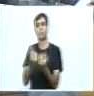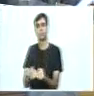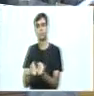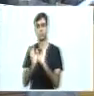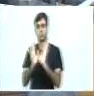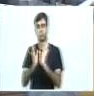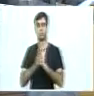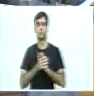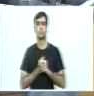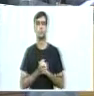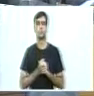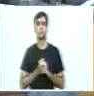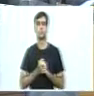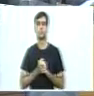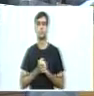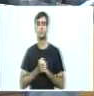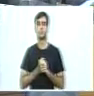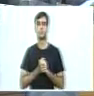legais.